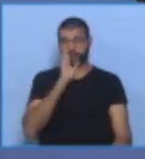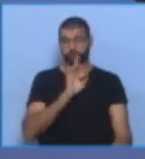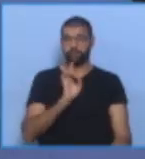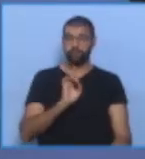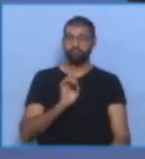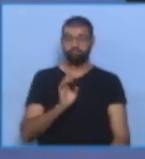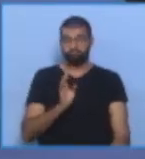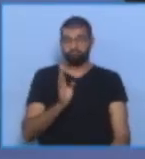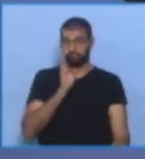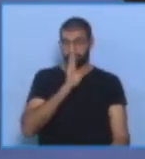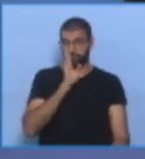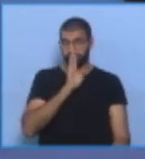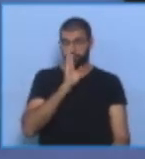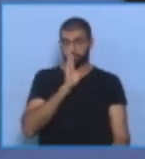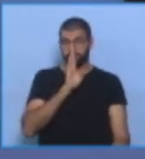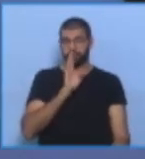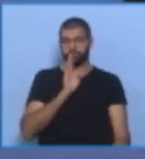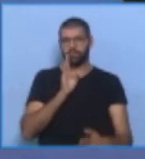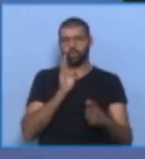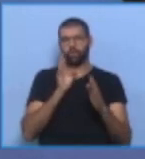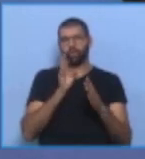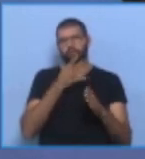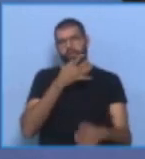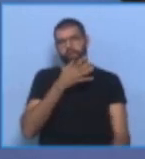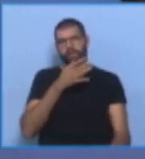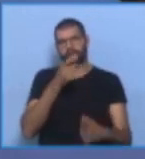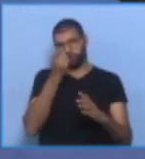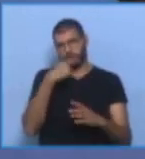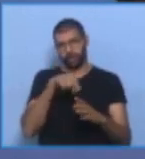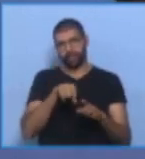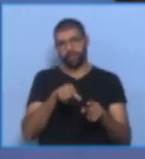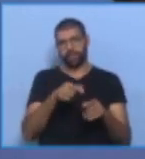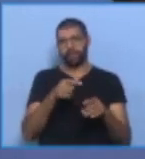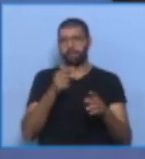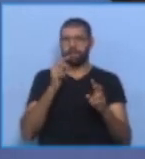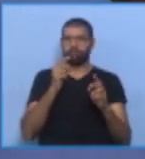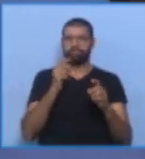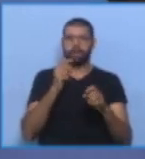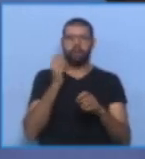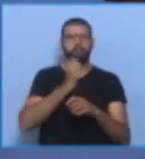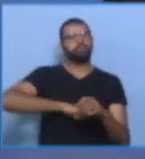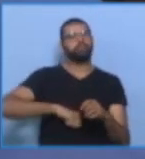assim, este relato, esta desobediência